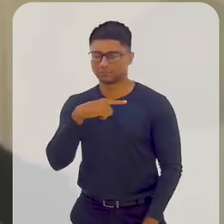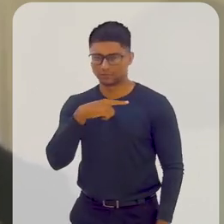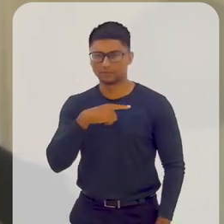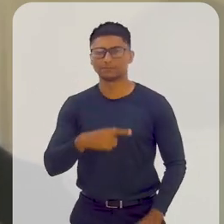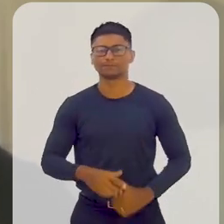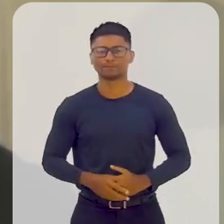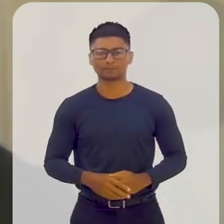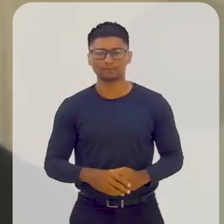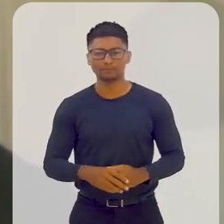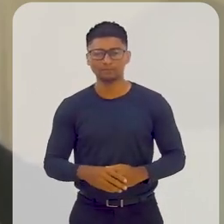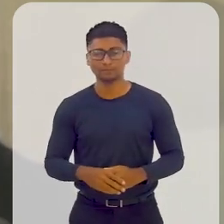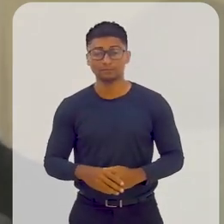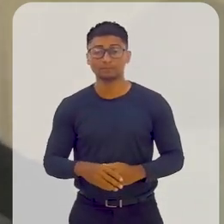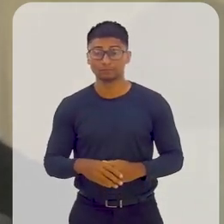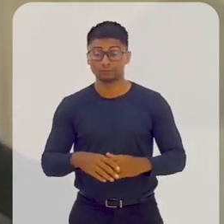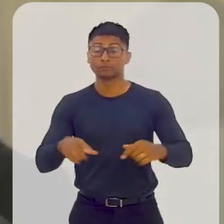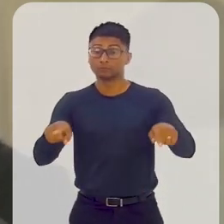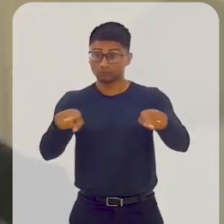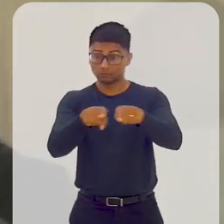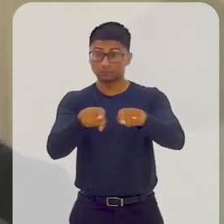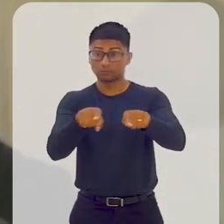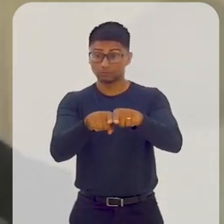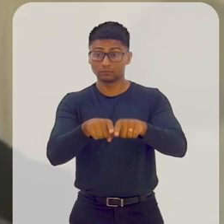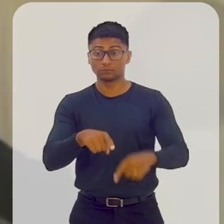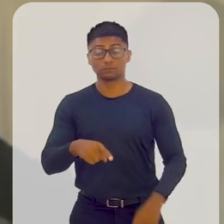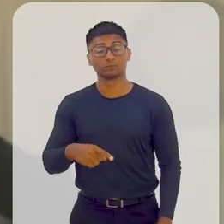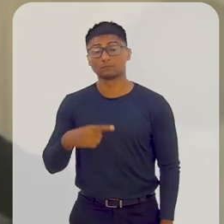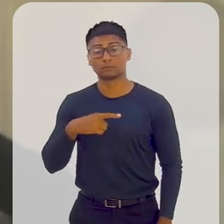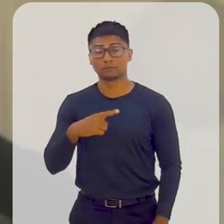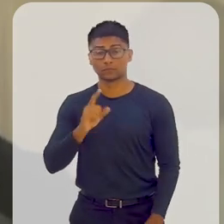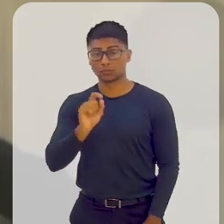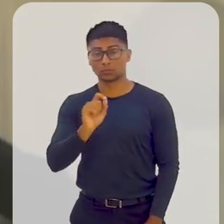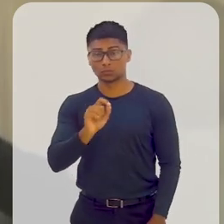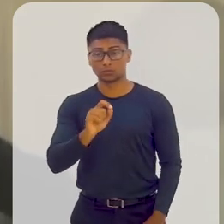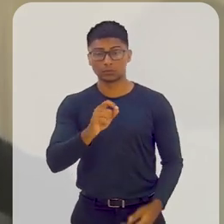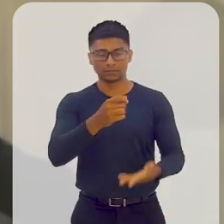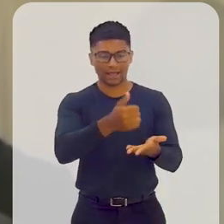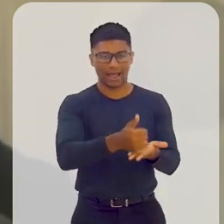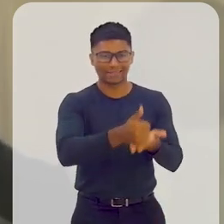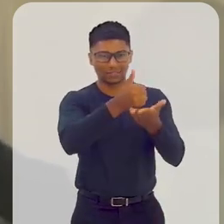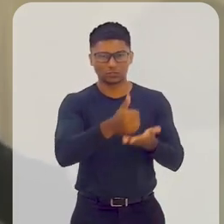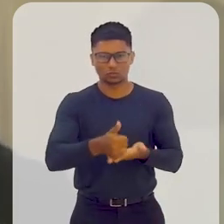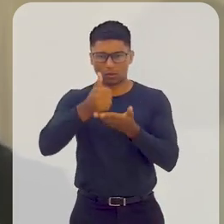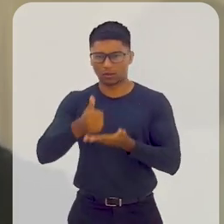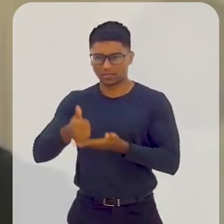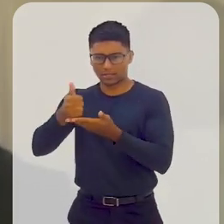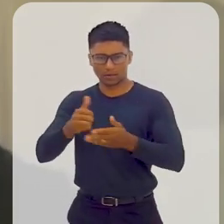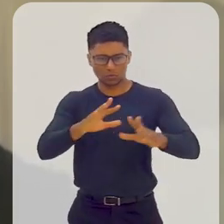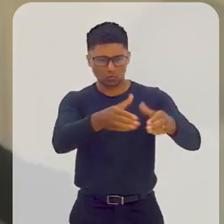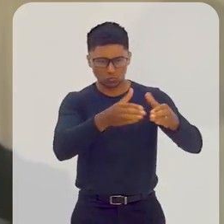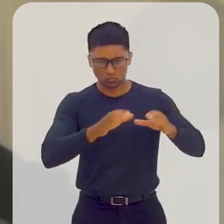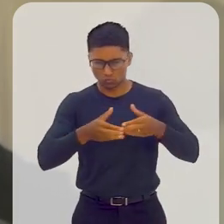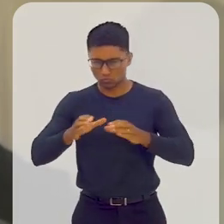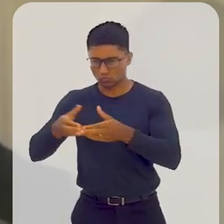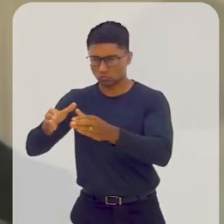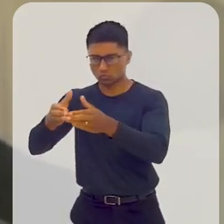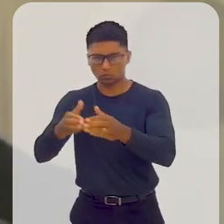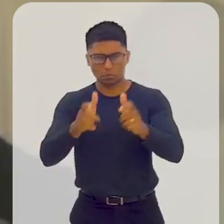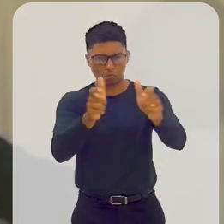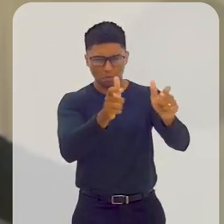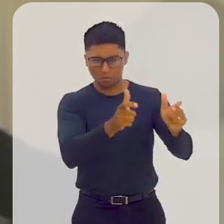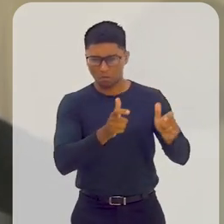fiscalizando essa atividade desse pessoal. E temos ainda, só para finalizar, as assessorias regionais, né?